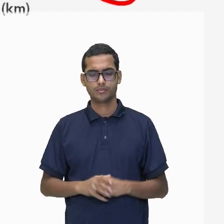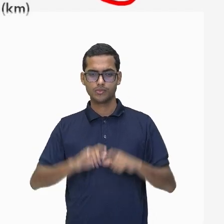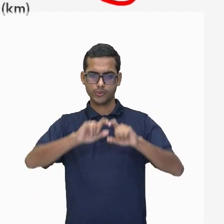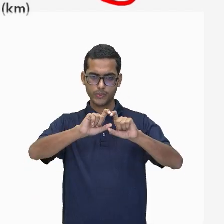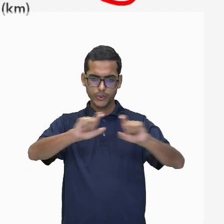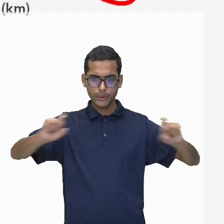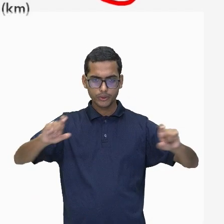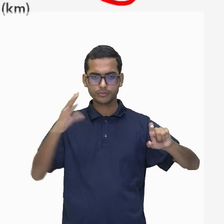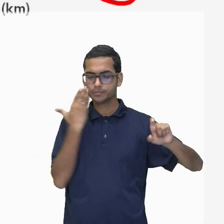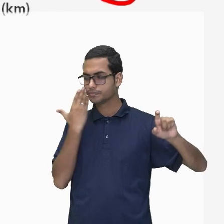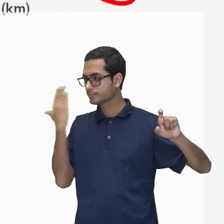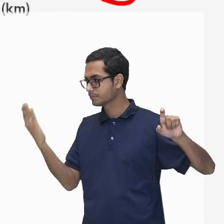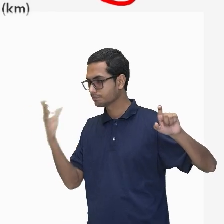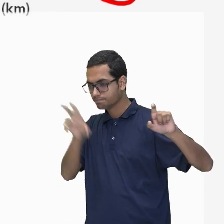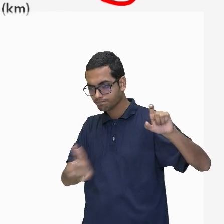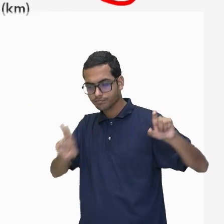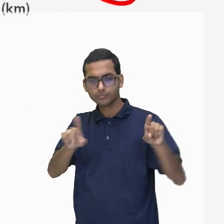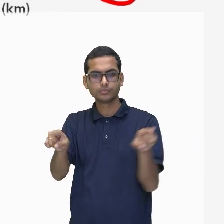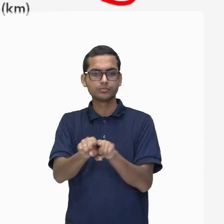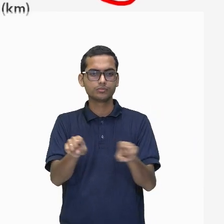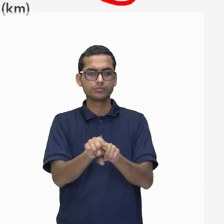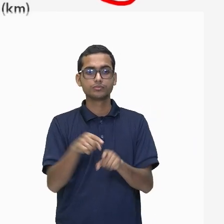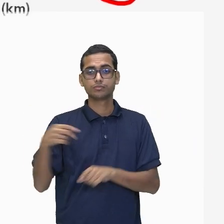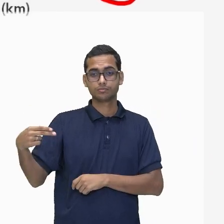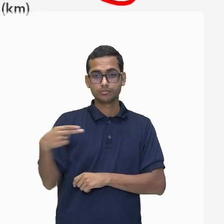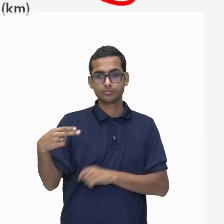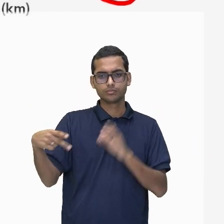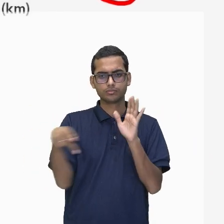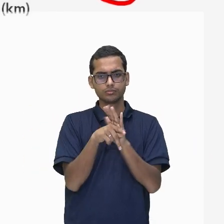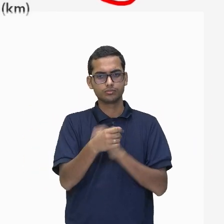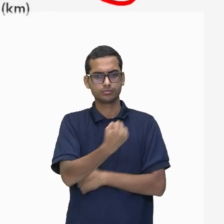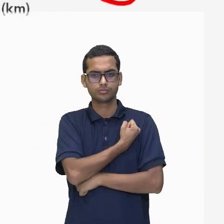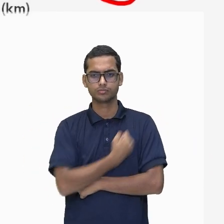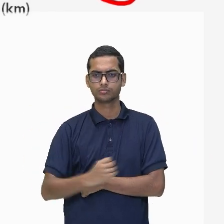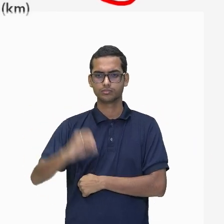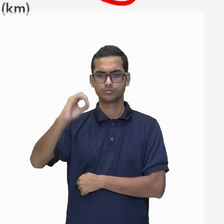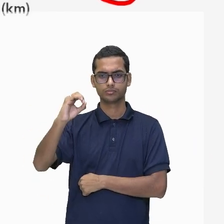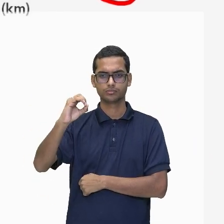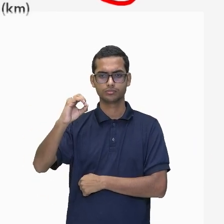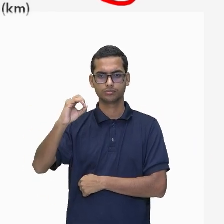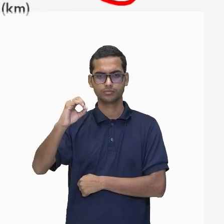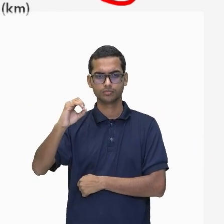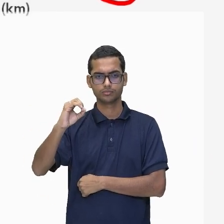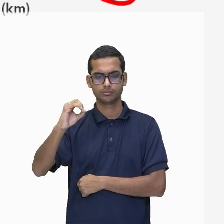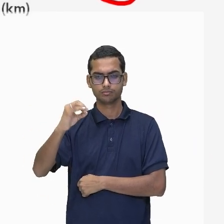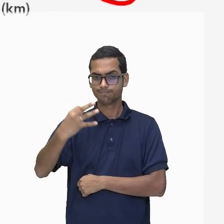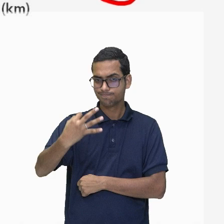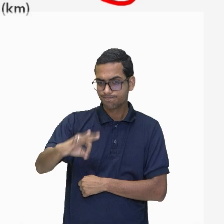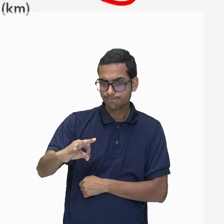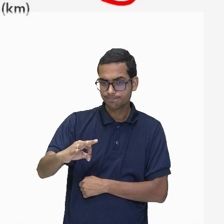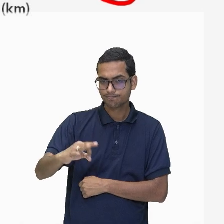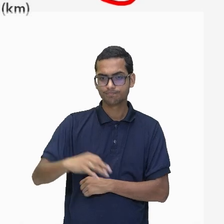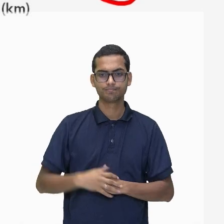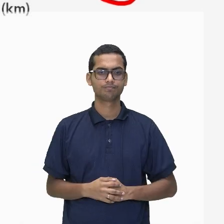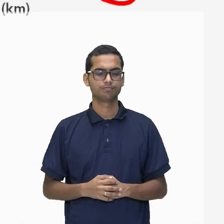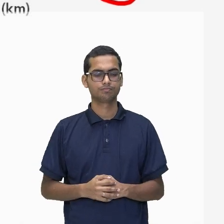e eu vou igualar a 0. Tá certo? Então, olha só. Ax